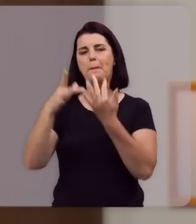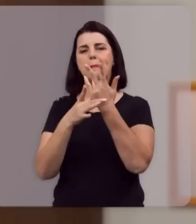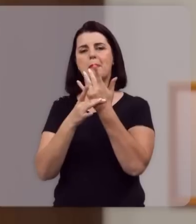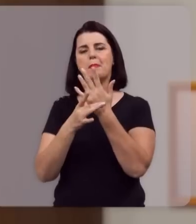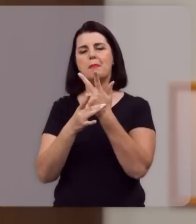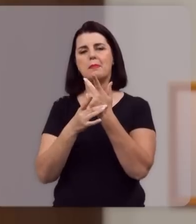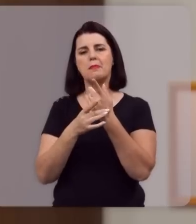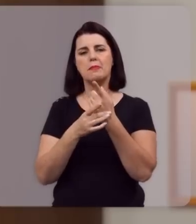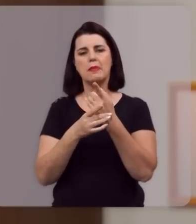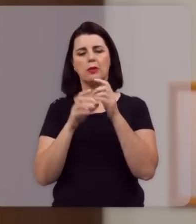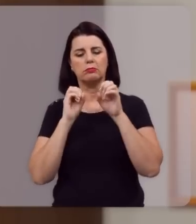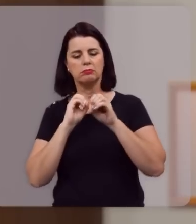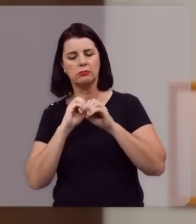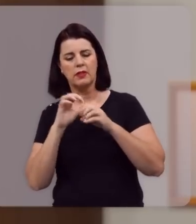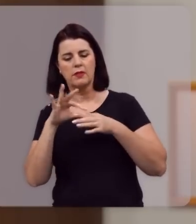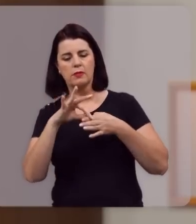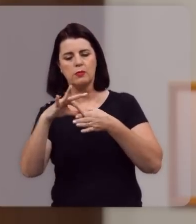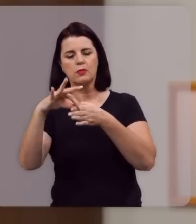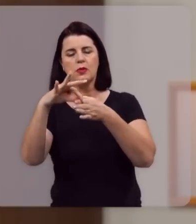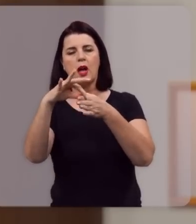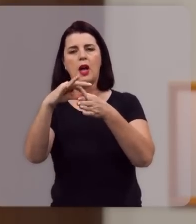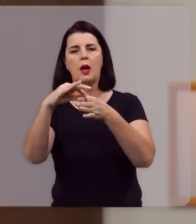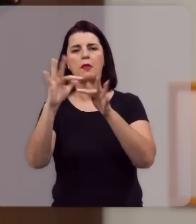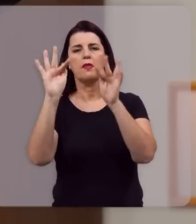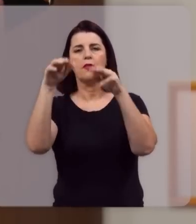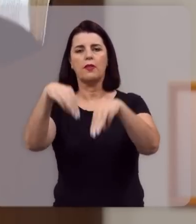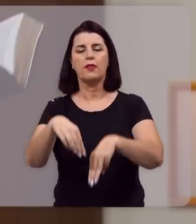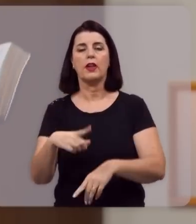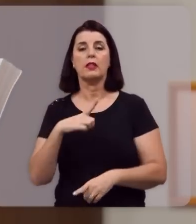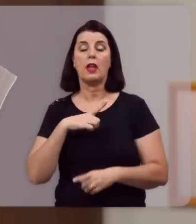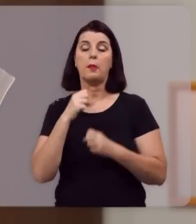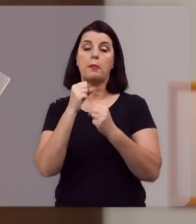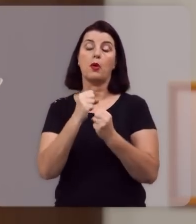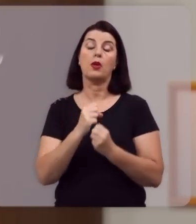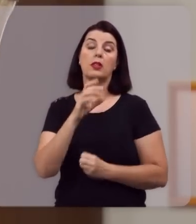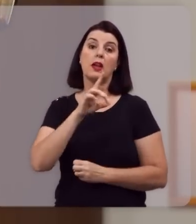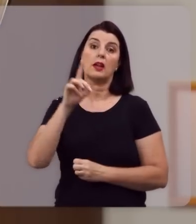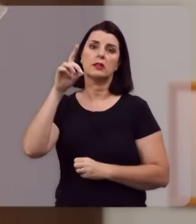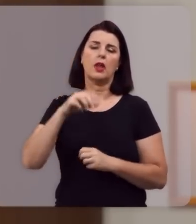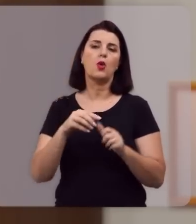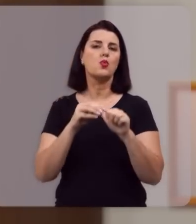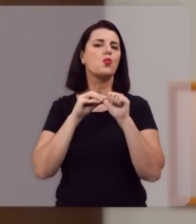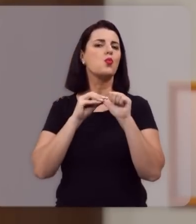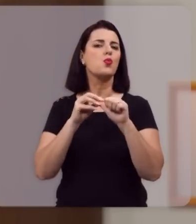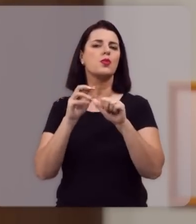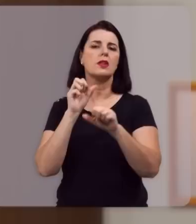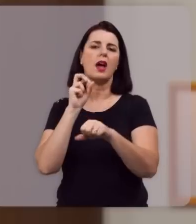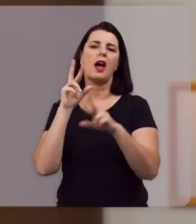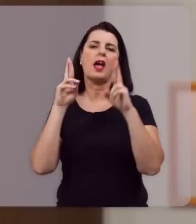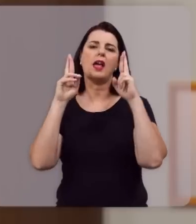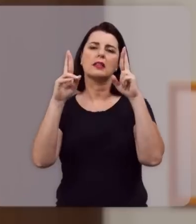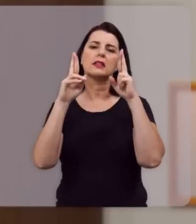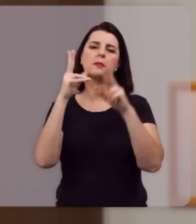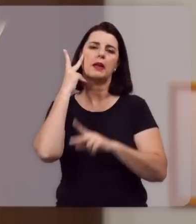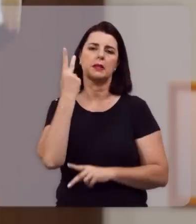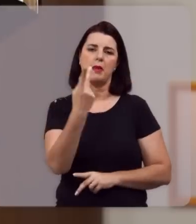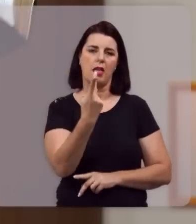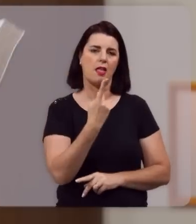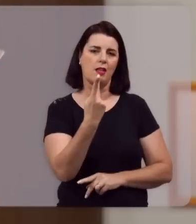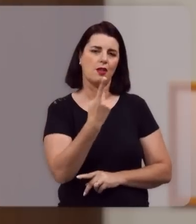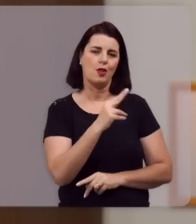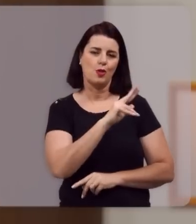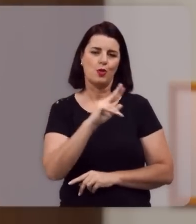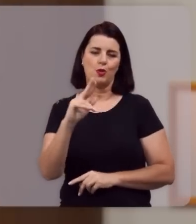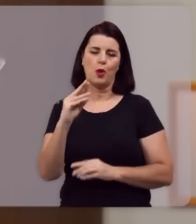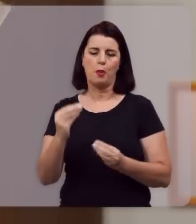mãos. Ele está conduzindo a história à sua consumação. Ele é o Todo-Poderoso Deus. Ele é a única esperança para você e para mim. Ele